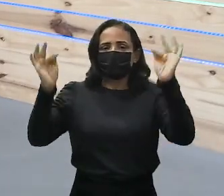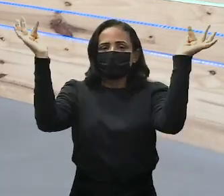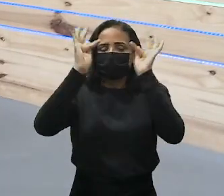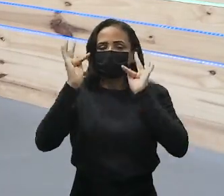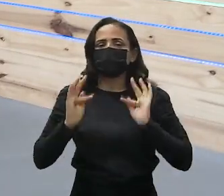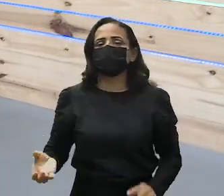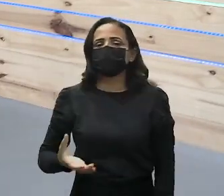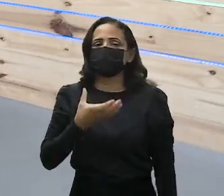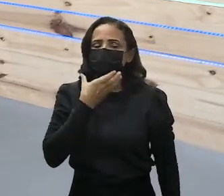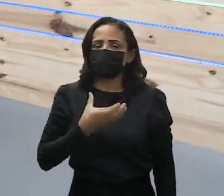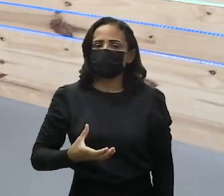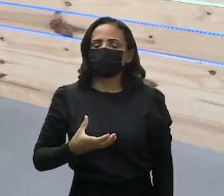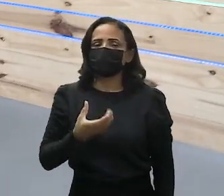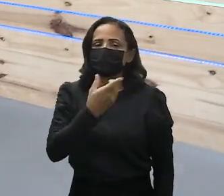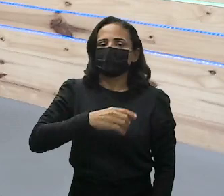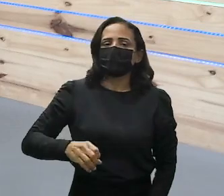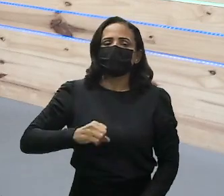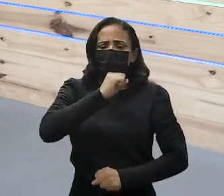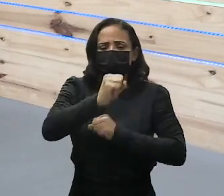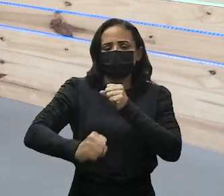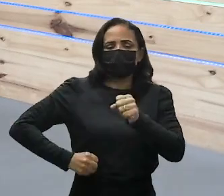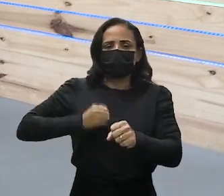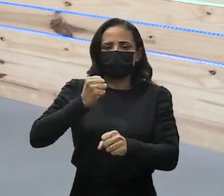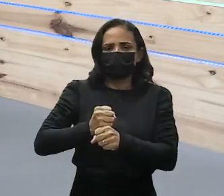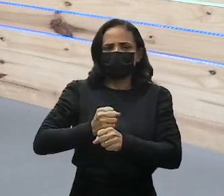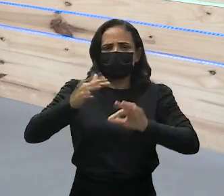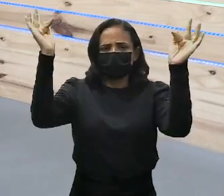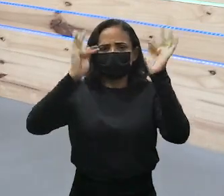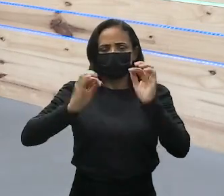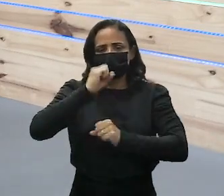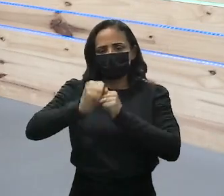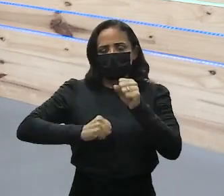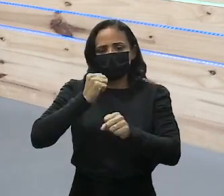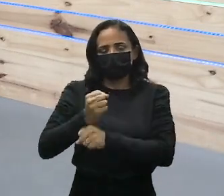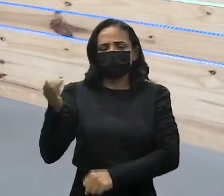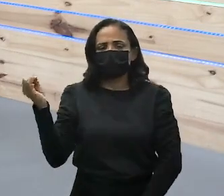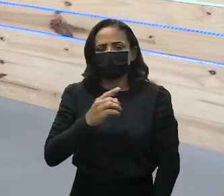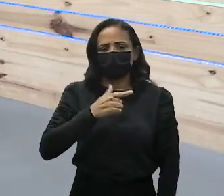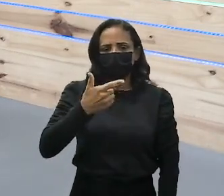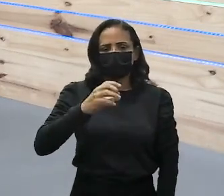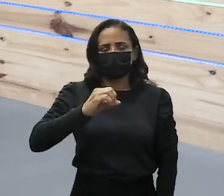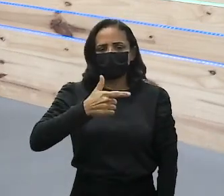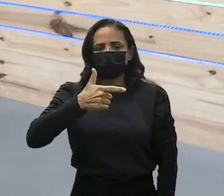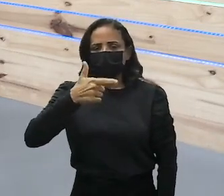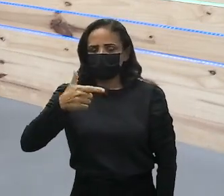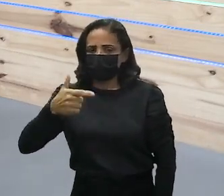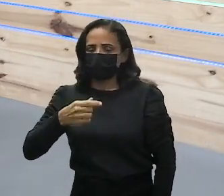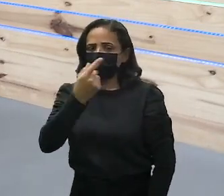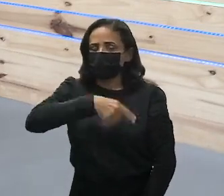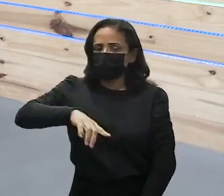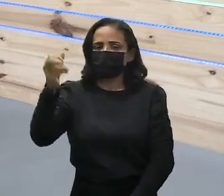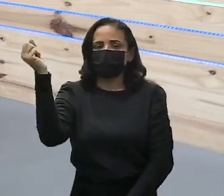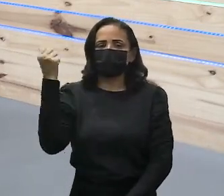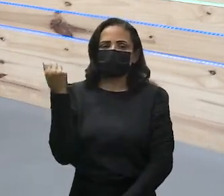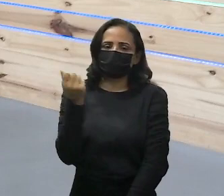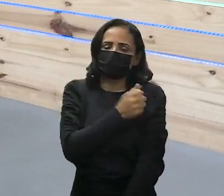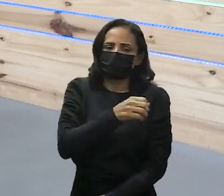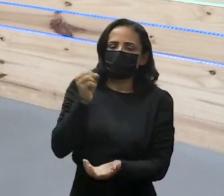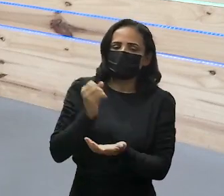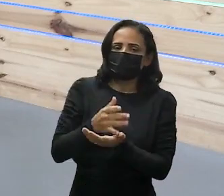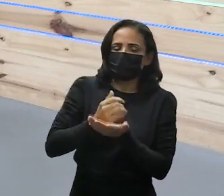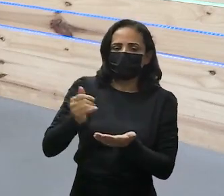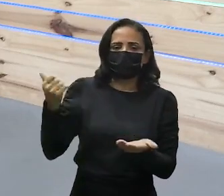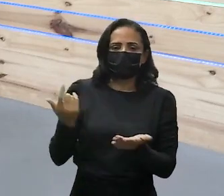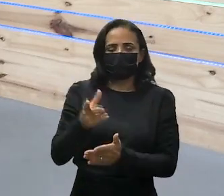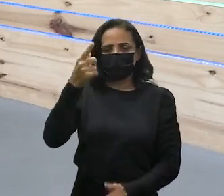para vocês, um ótimo 2022 e que todos vocês, terceirizanistas que participaram do EducaPE, estejam nas